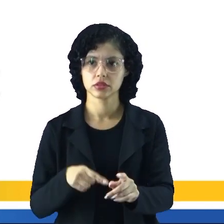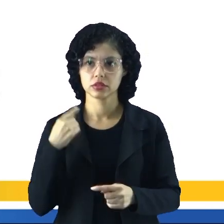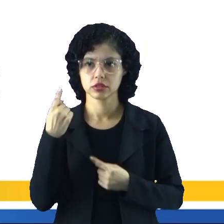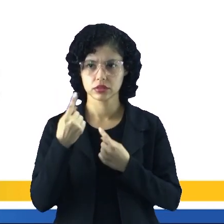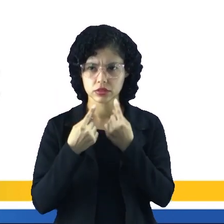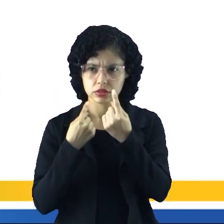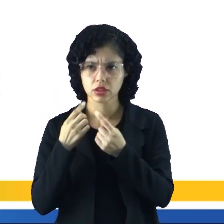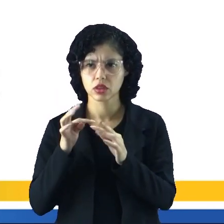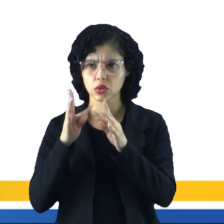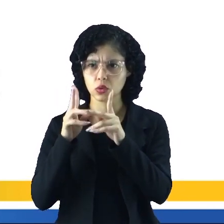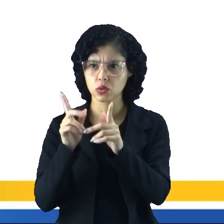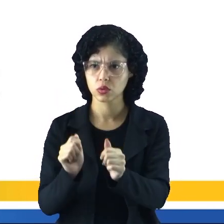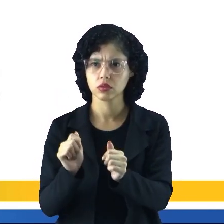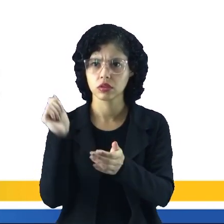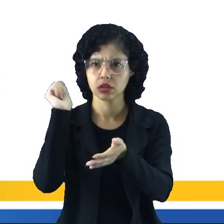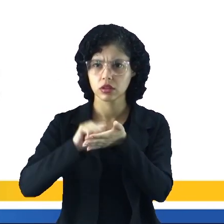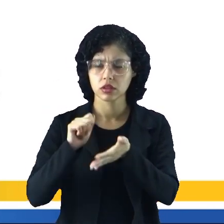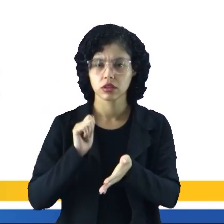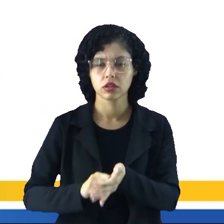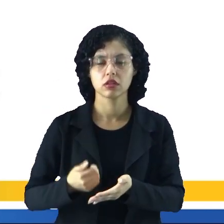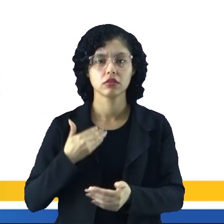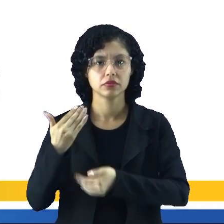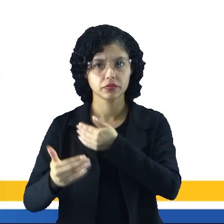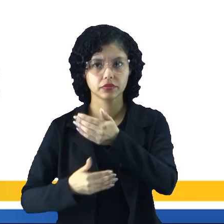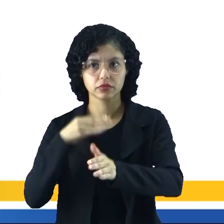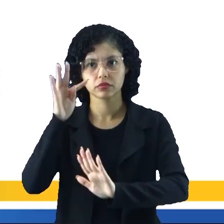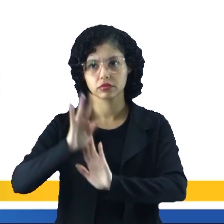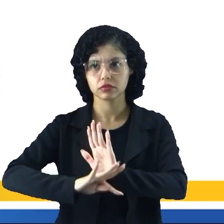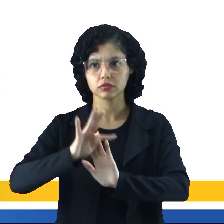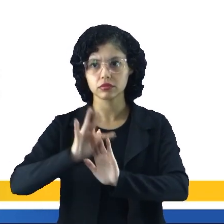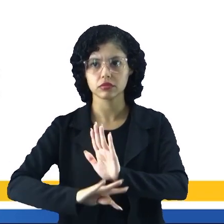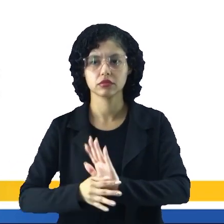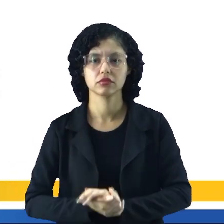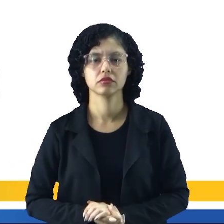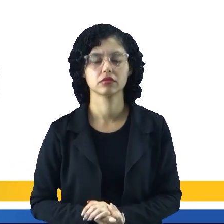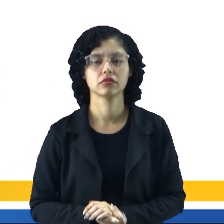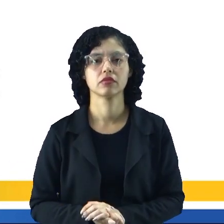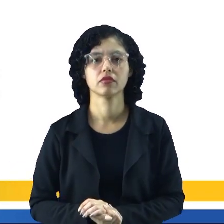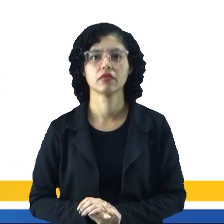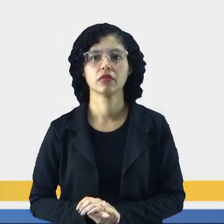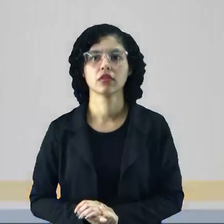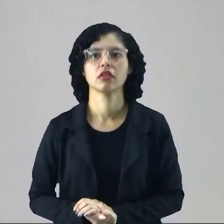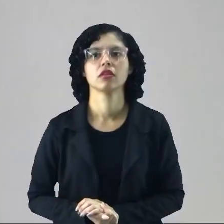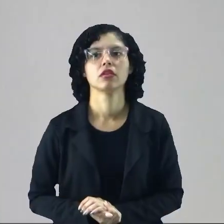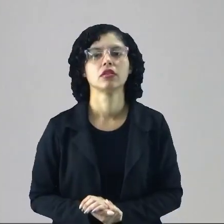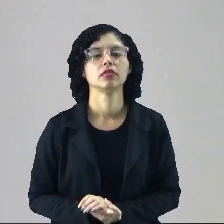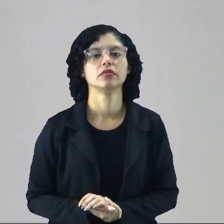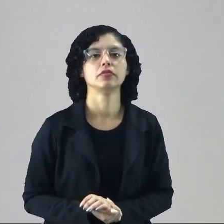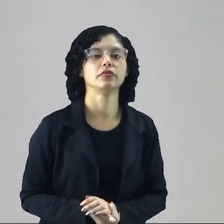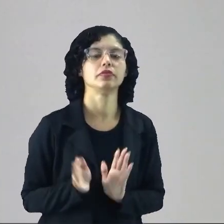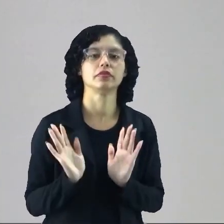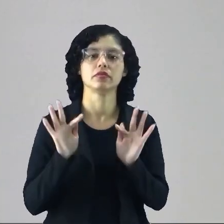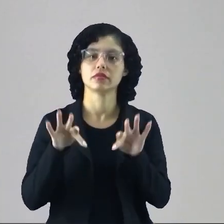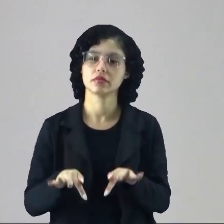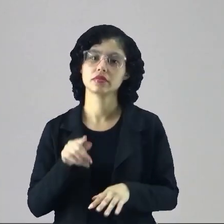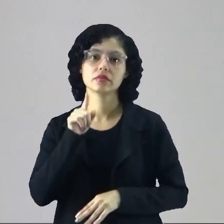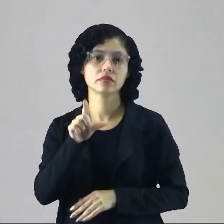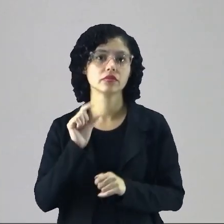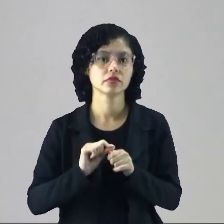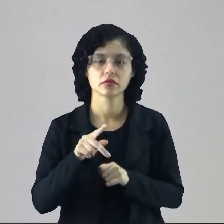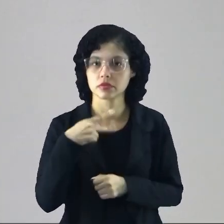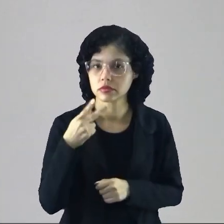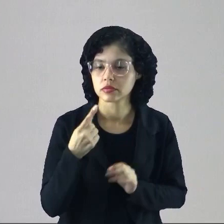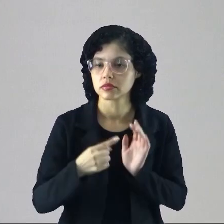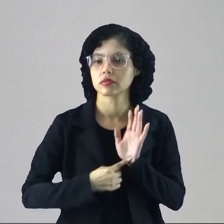que vão expressar tudo que foi escrito no decorrer do texto Então na conclusão você